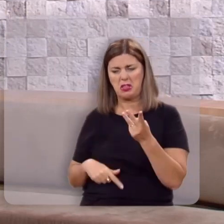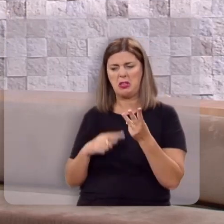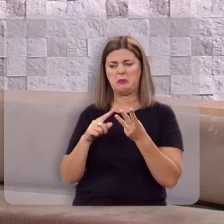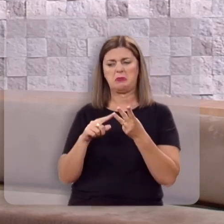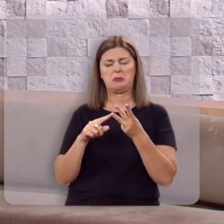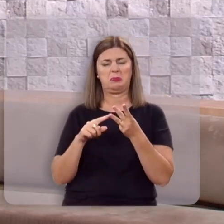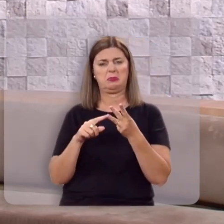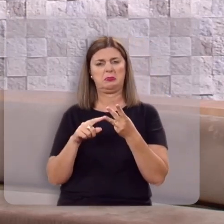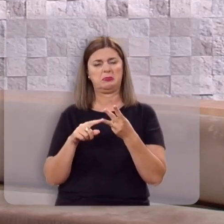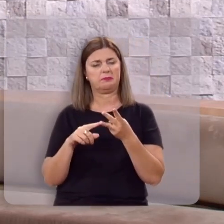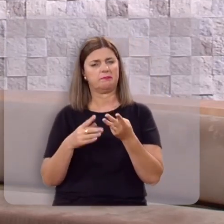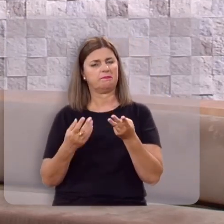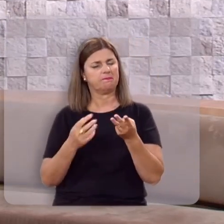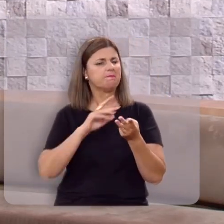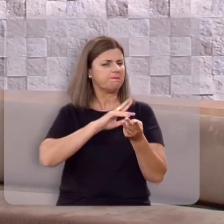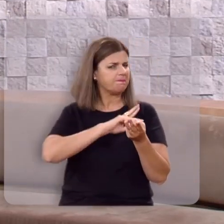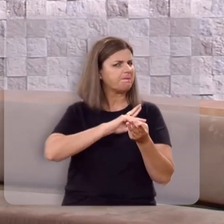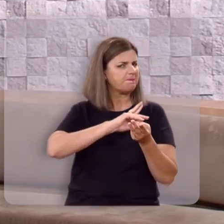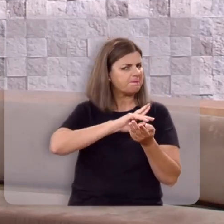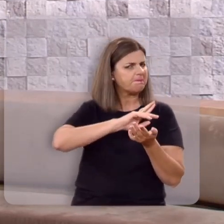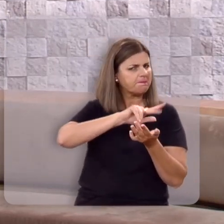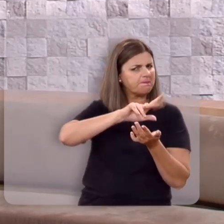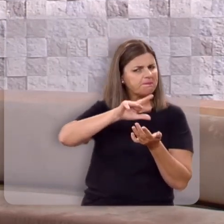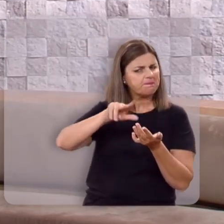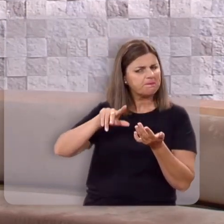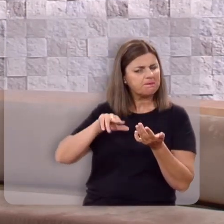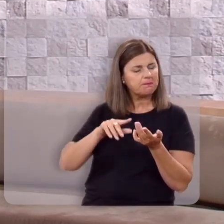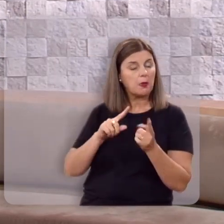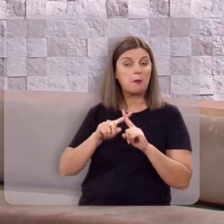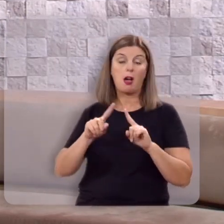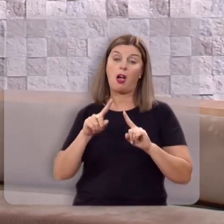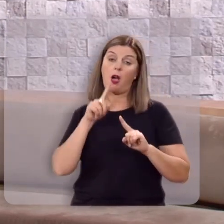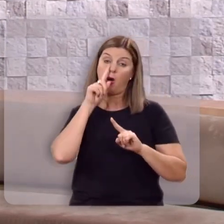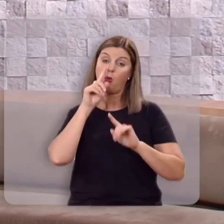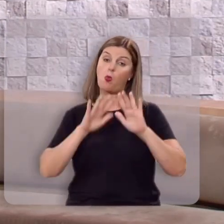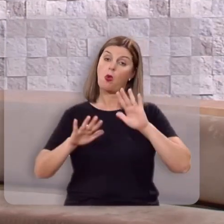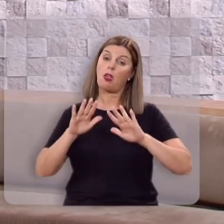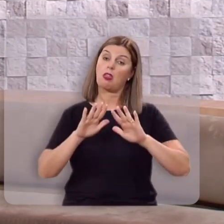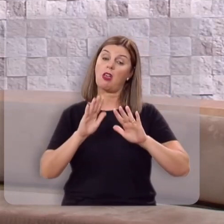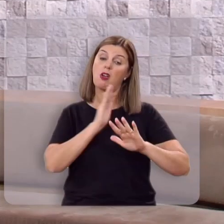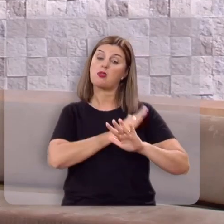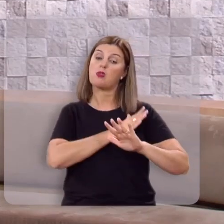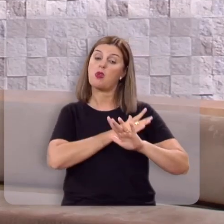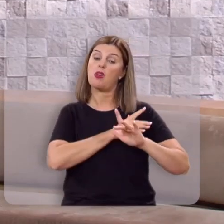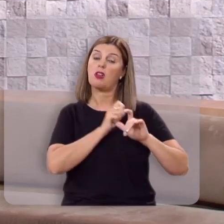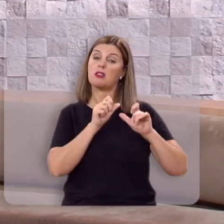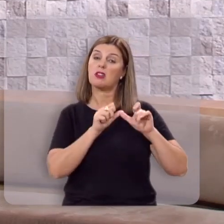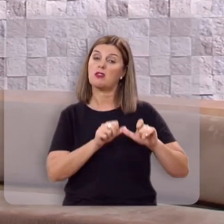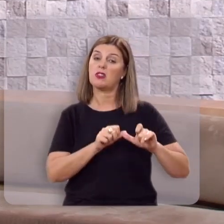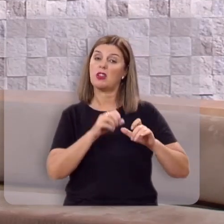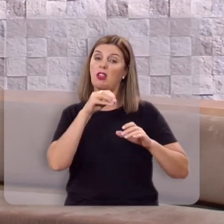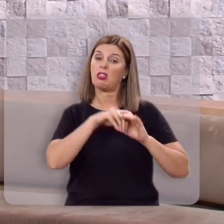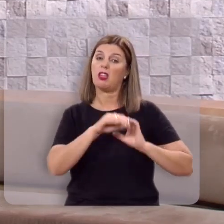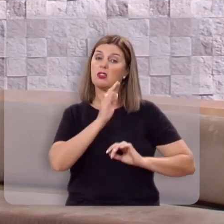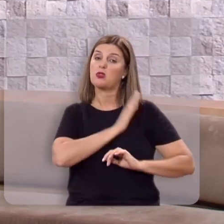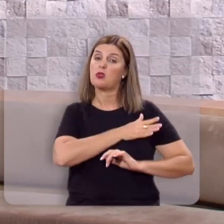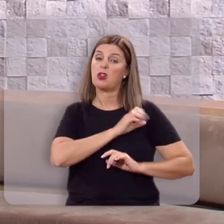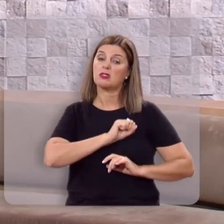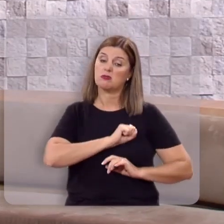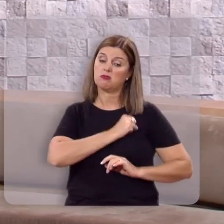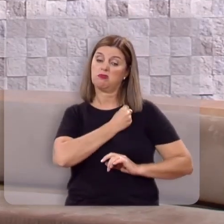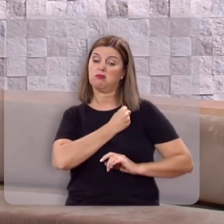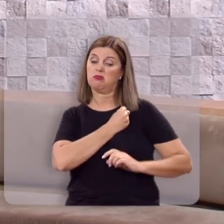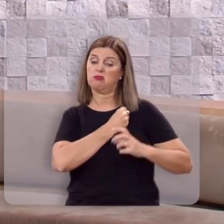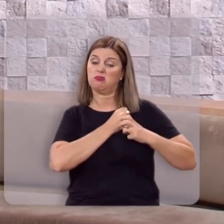injustiça, né? Mas cuidado para o seu coração não ficar aí sendo um poço de ódio, viu?